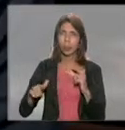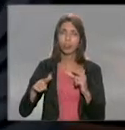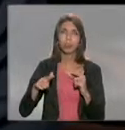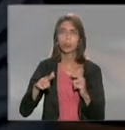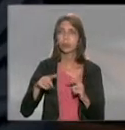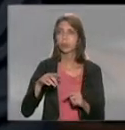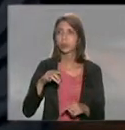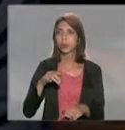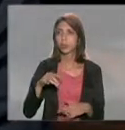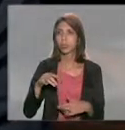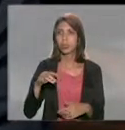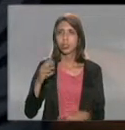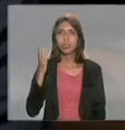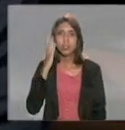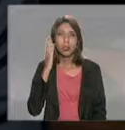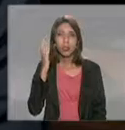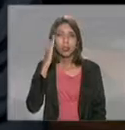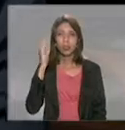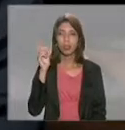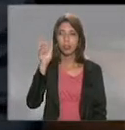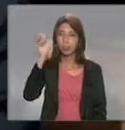Fora isso,